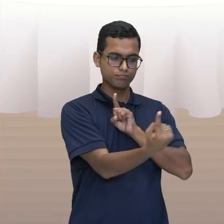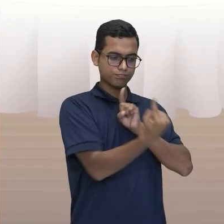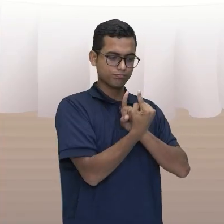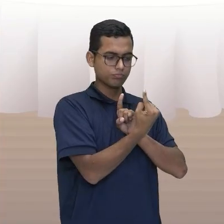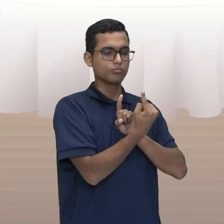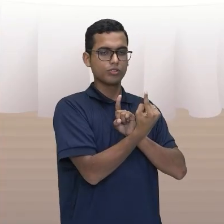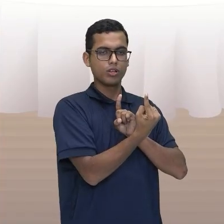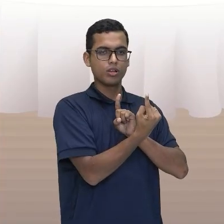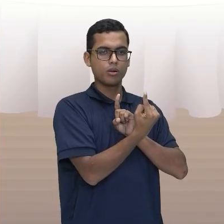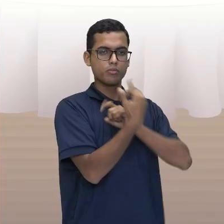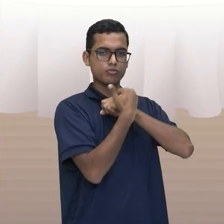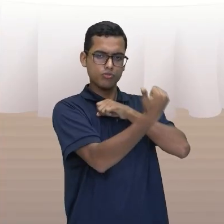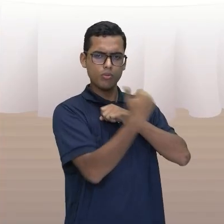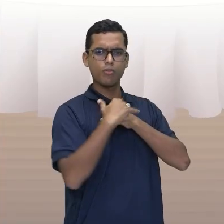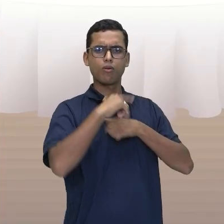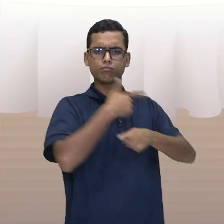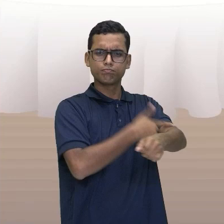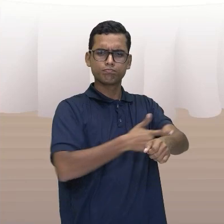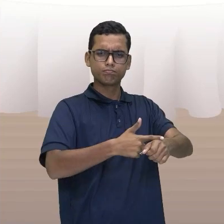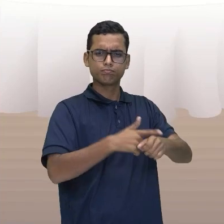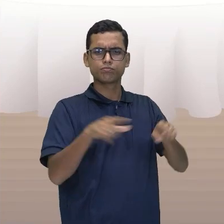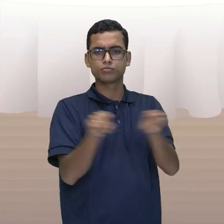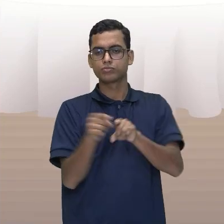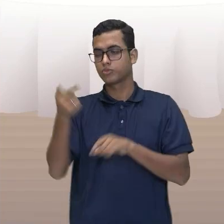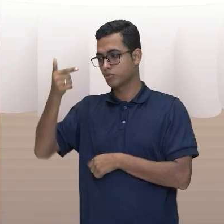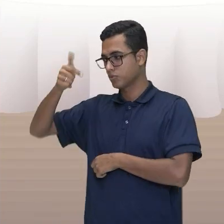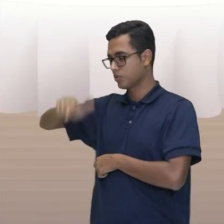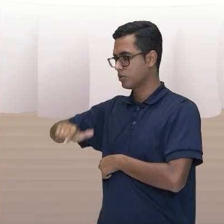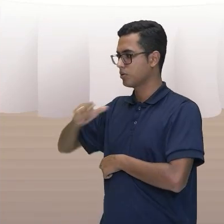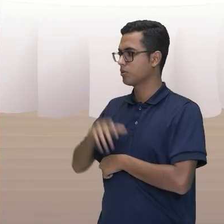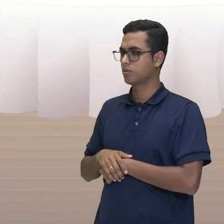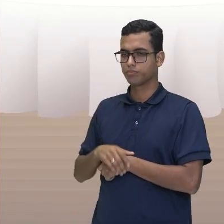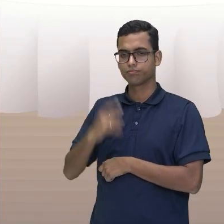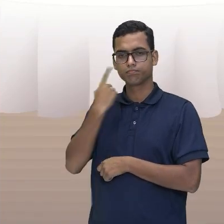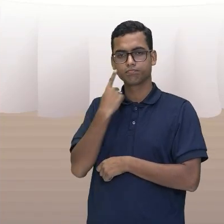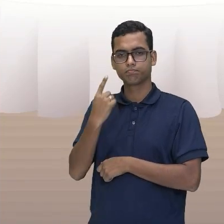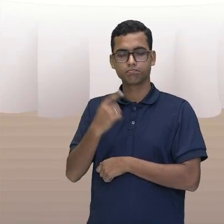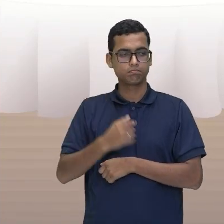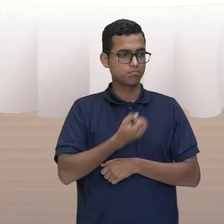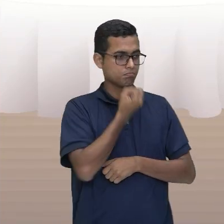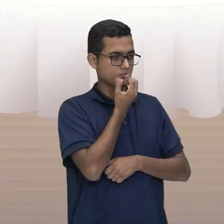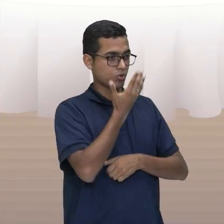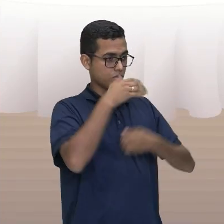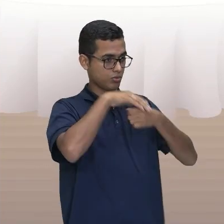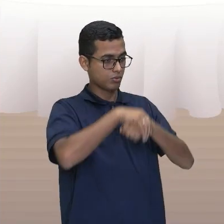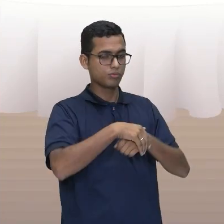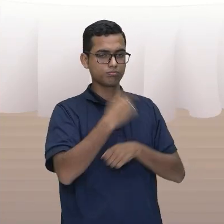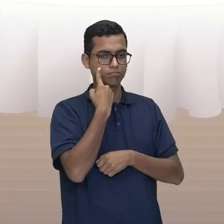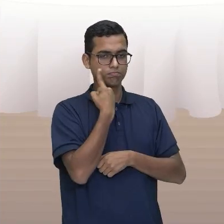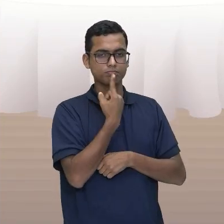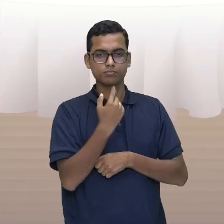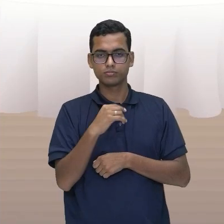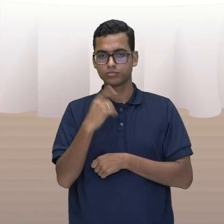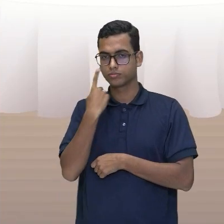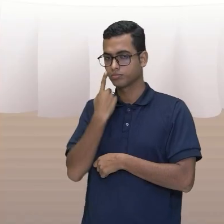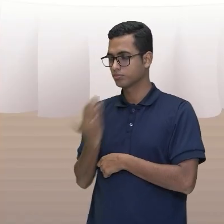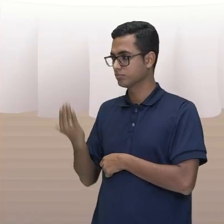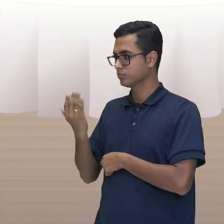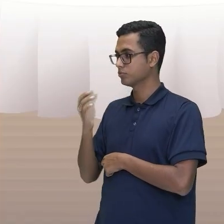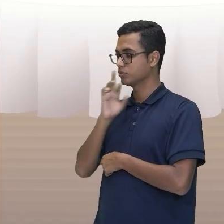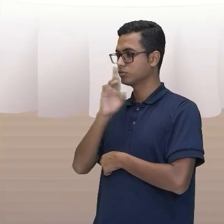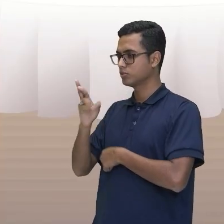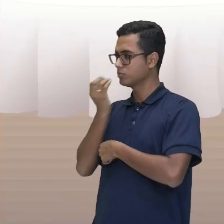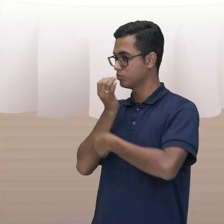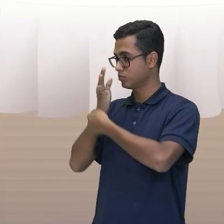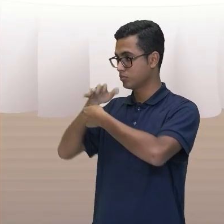dessa forma aqui, tá? Vou falar de novo. Ela falou boa noite, certo? Então, good evening, boa noite. Boa noite,